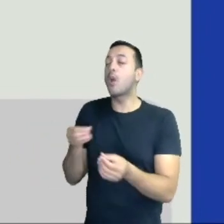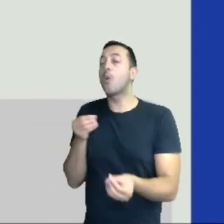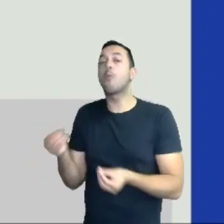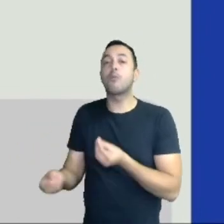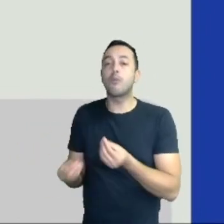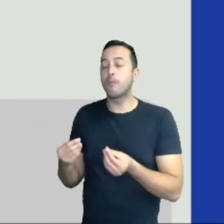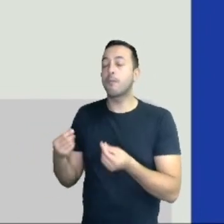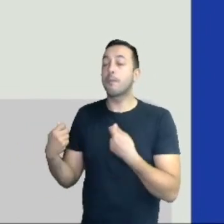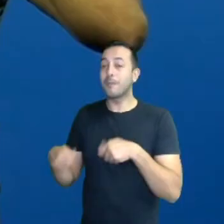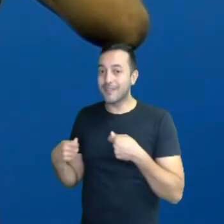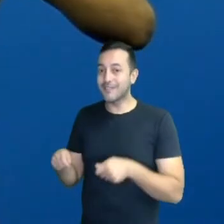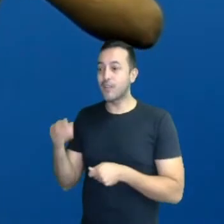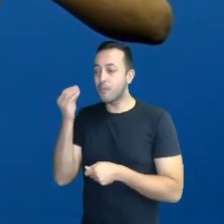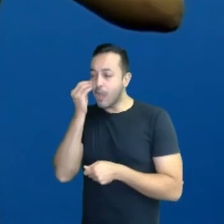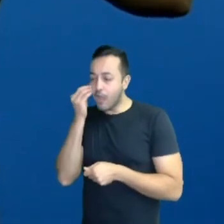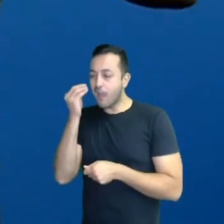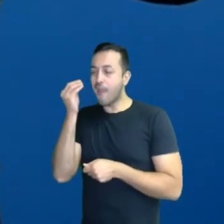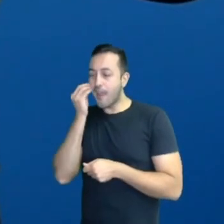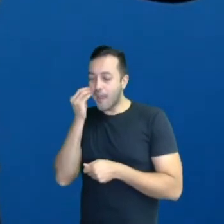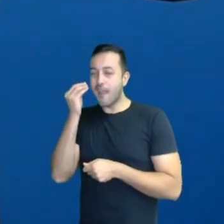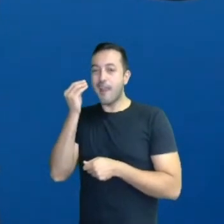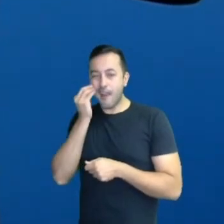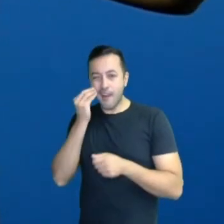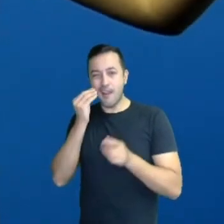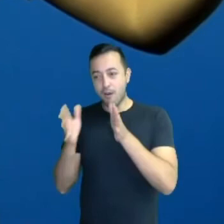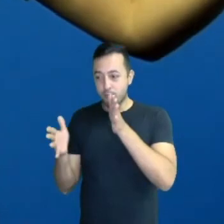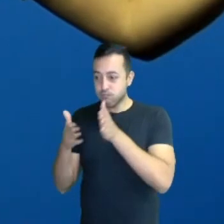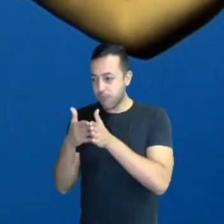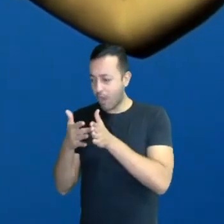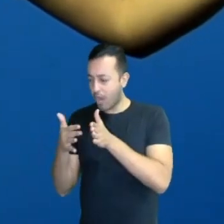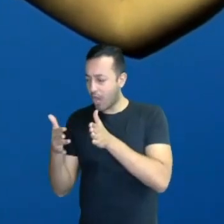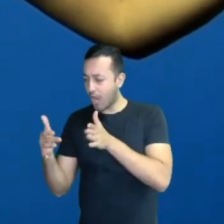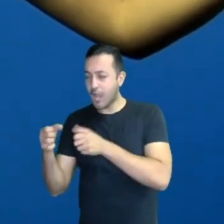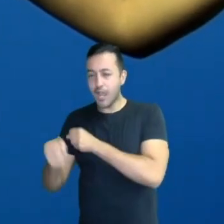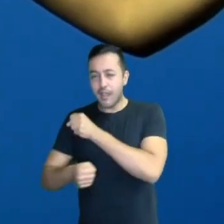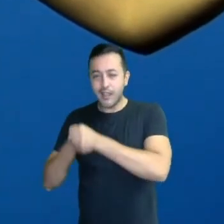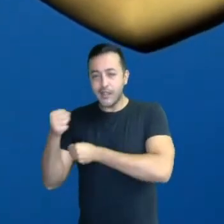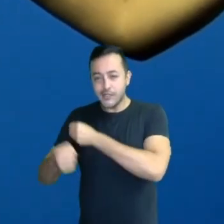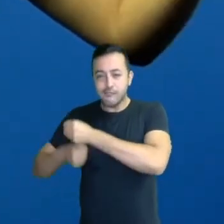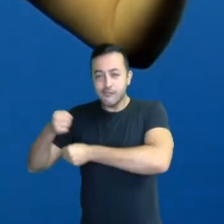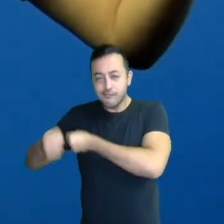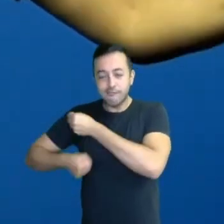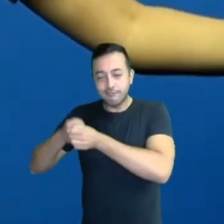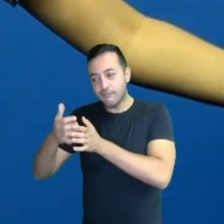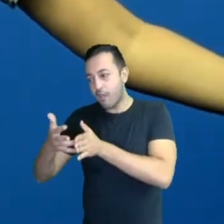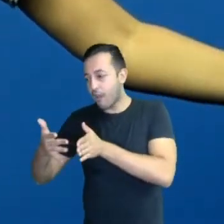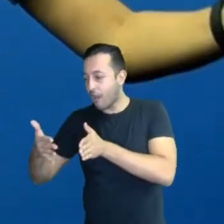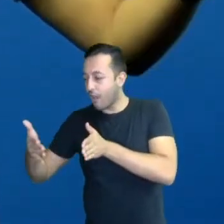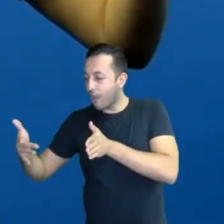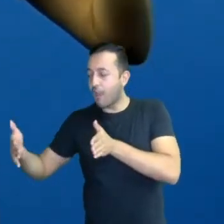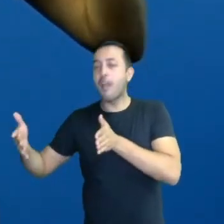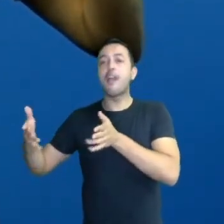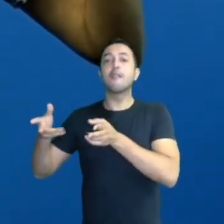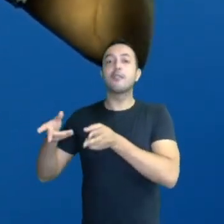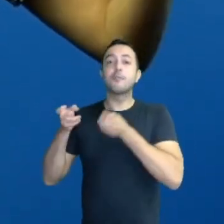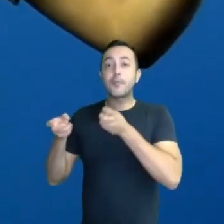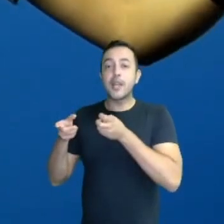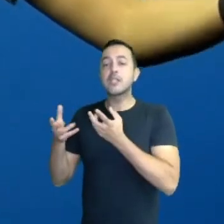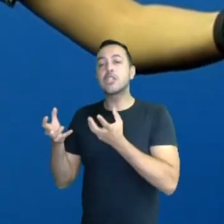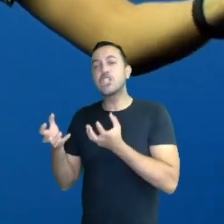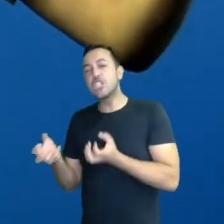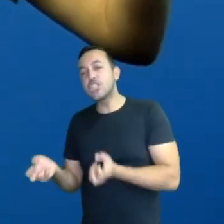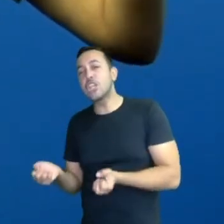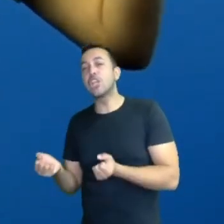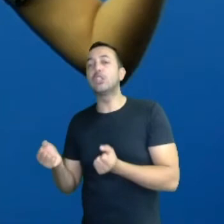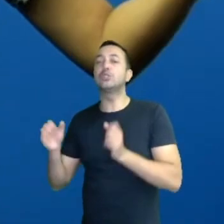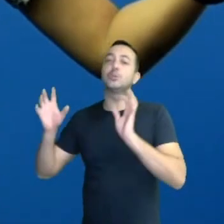precisa observar. E precisa observar durante um período bem grande para saber se aquele local é seco, se é úmido, se